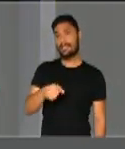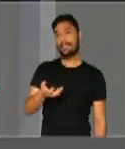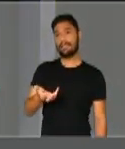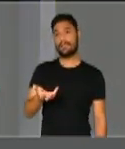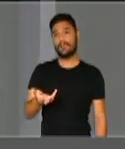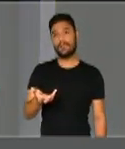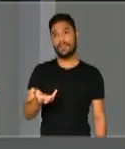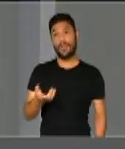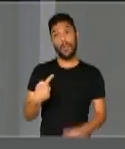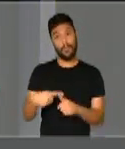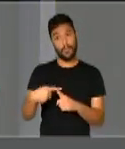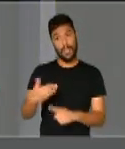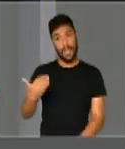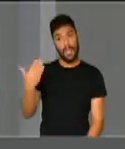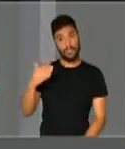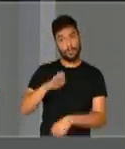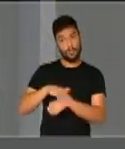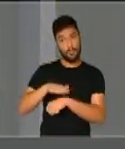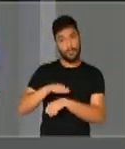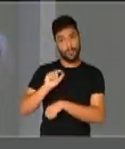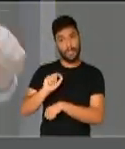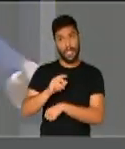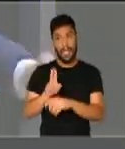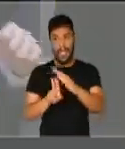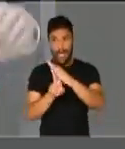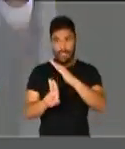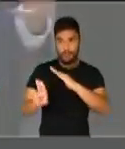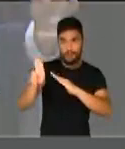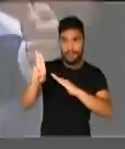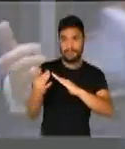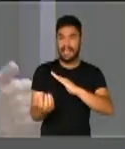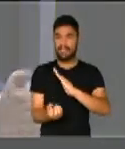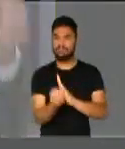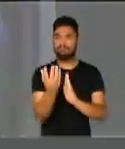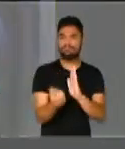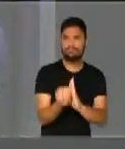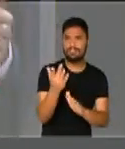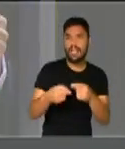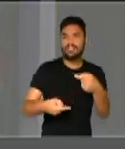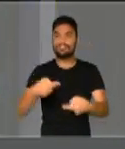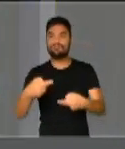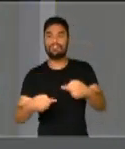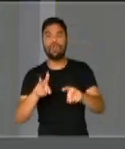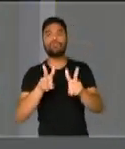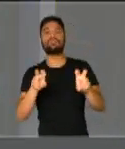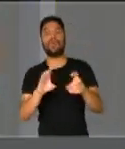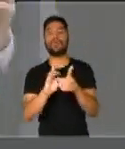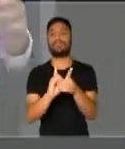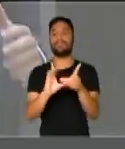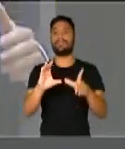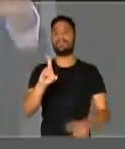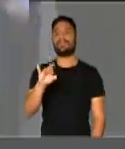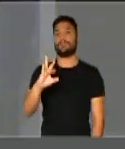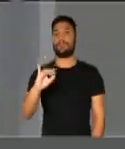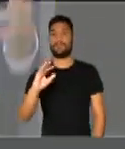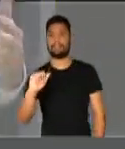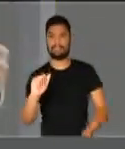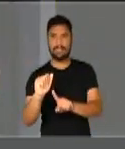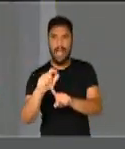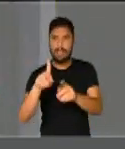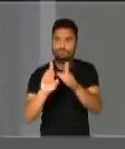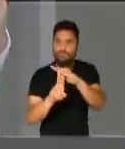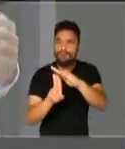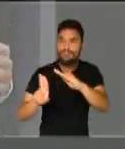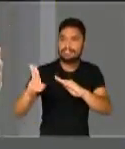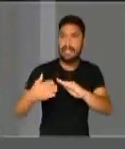no momento, deputada Érica Cocai, que as universidades promoviam muitos debates sobre democracia, que as universidades ganham